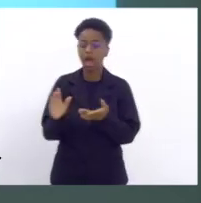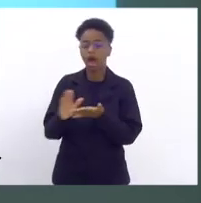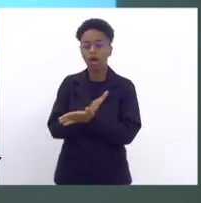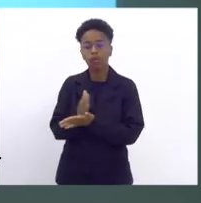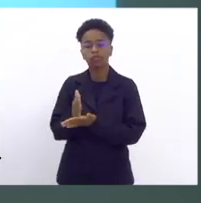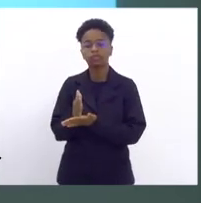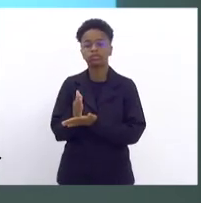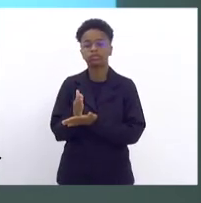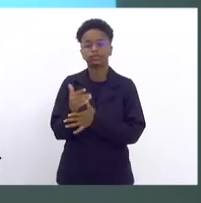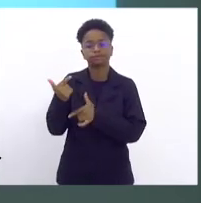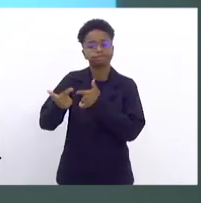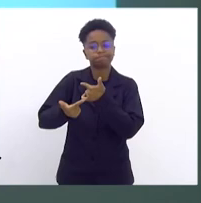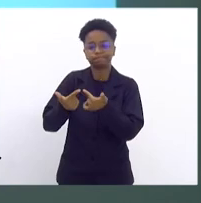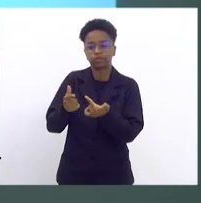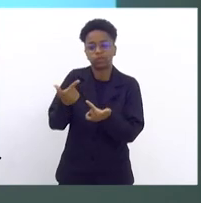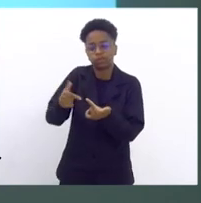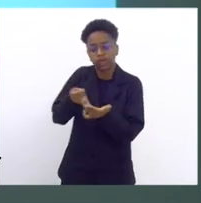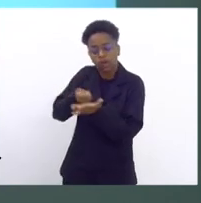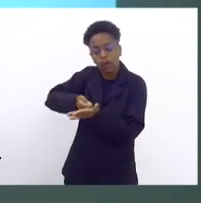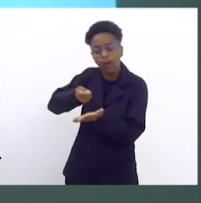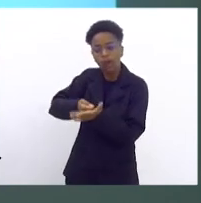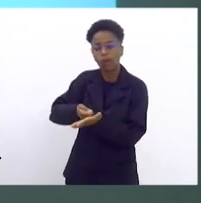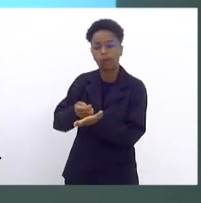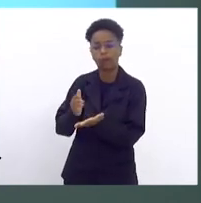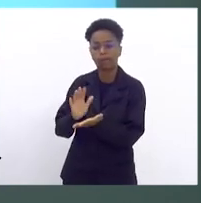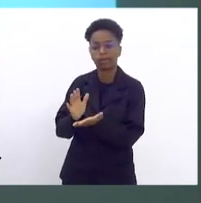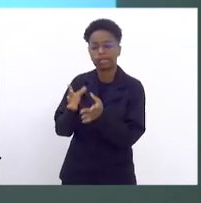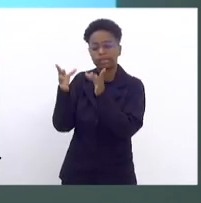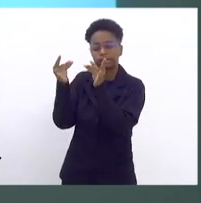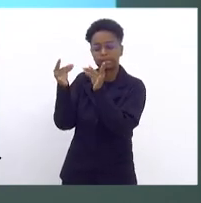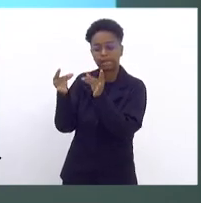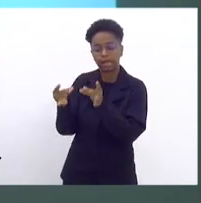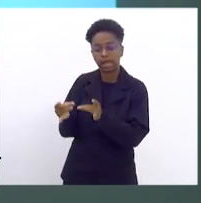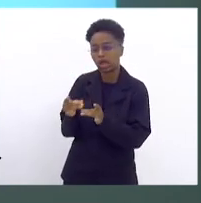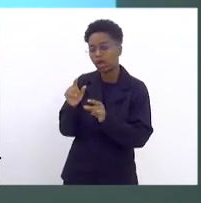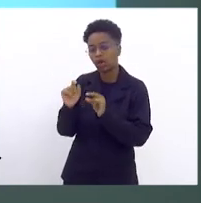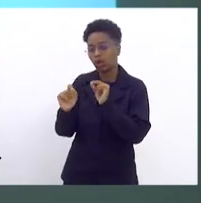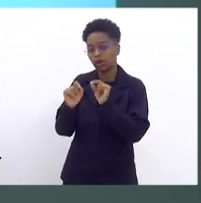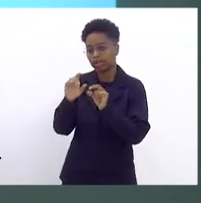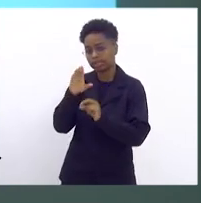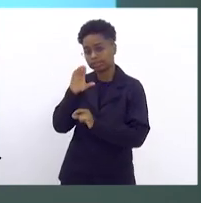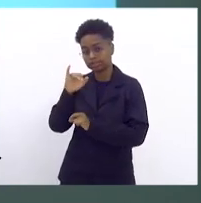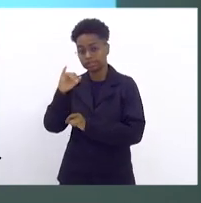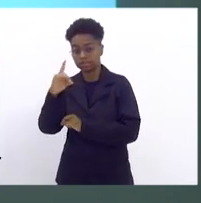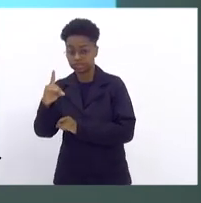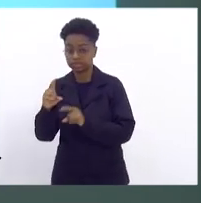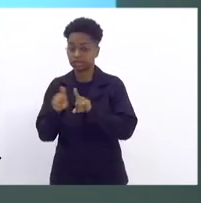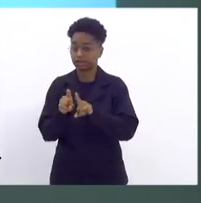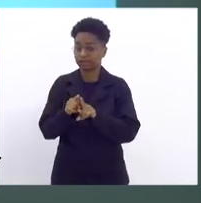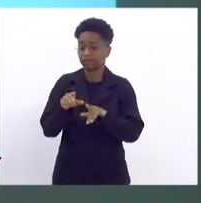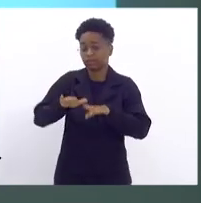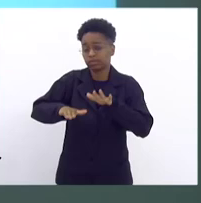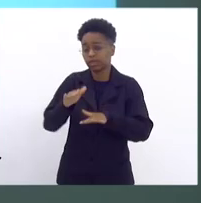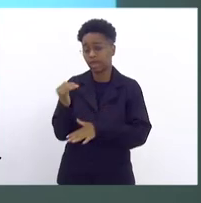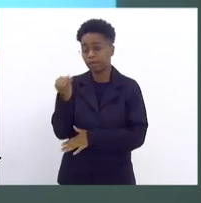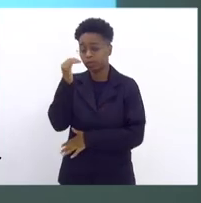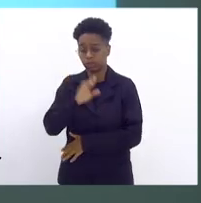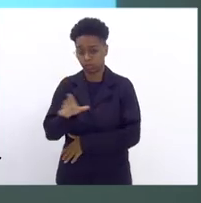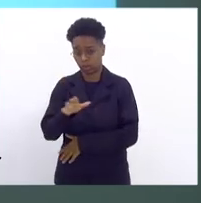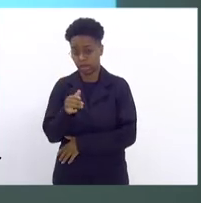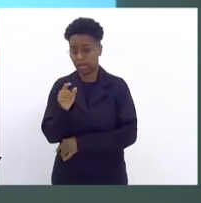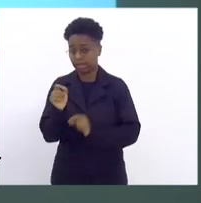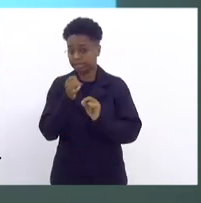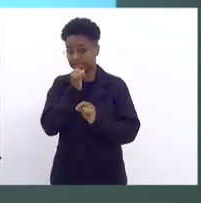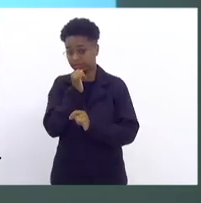mantém uma exigência muito grande nas detalhamentos desse Cid talvez não seja tão relevante vou dar um exemplo